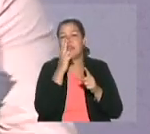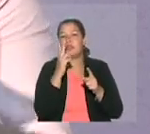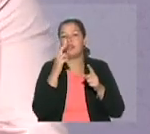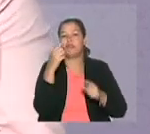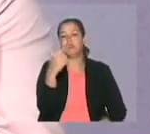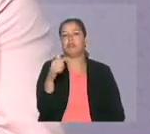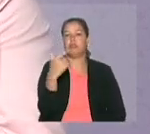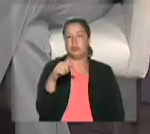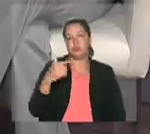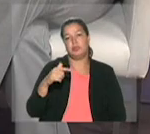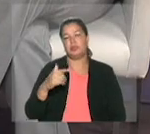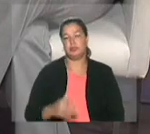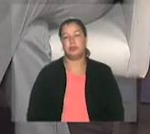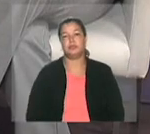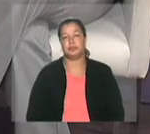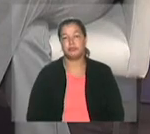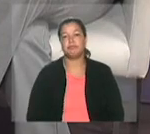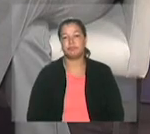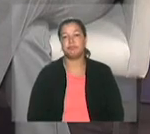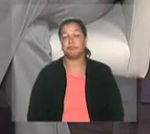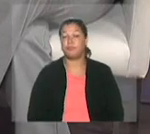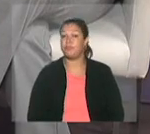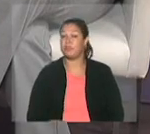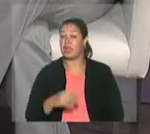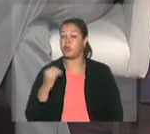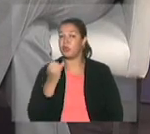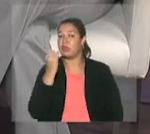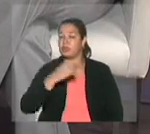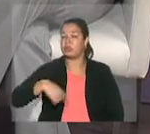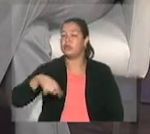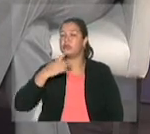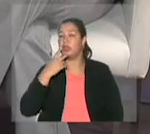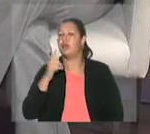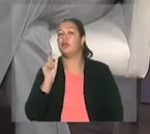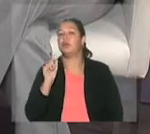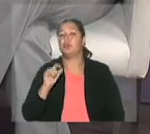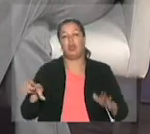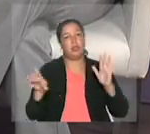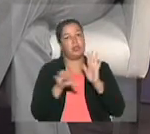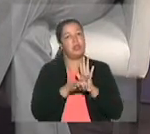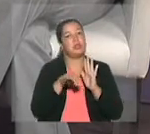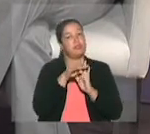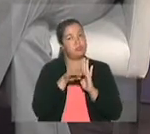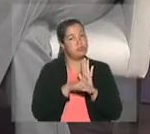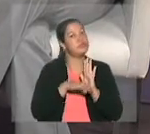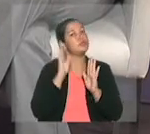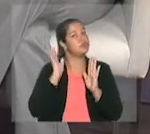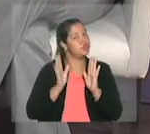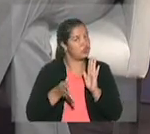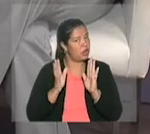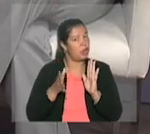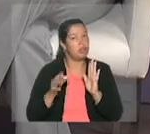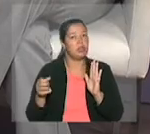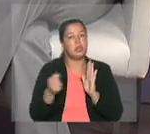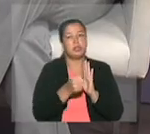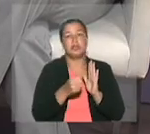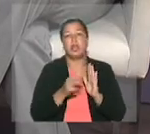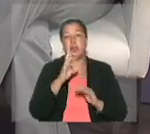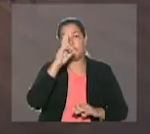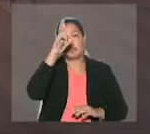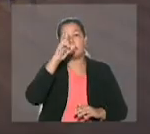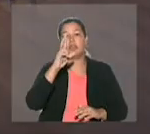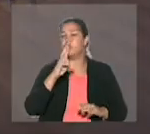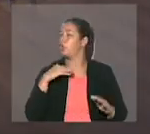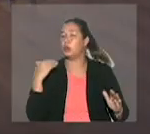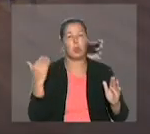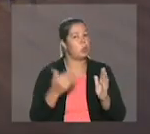conduzida a não existir. E é importante também a gente dizer que a legislação já garante, né, a presença dos representantes de todas